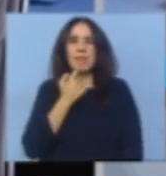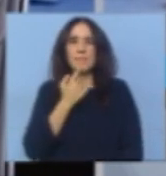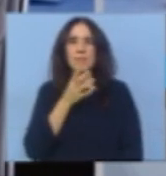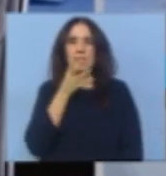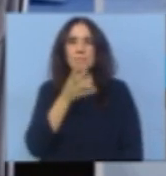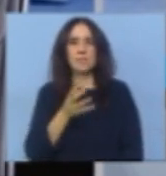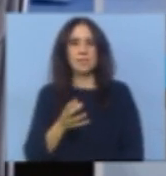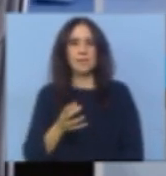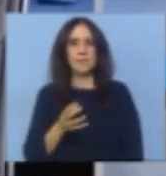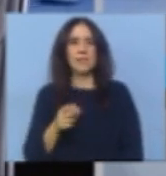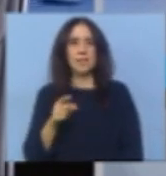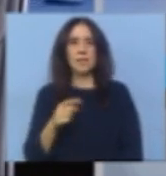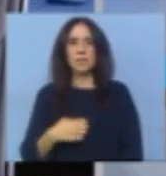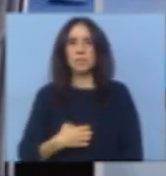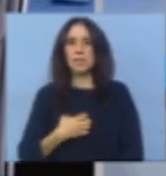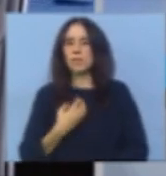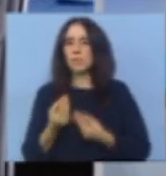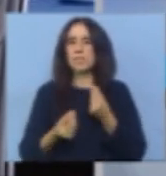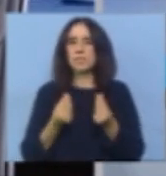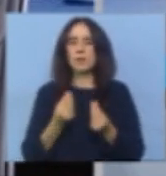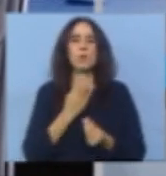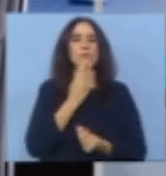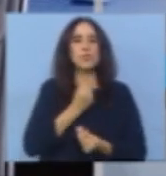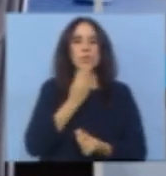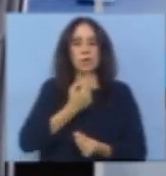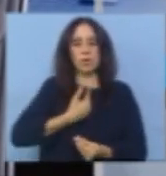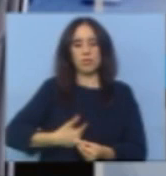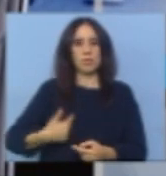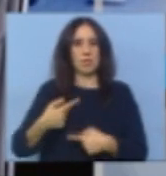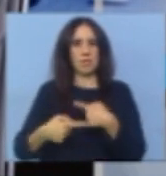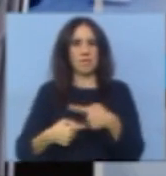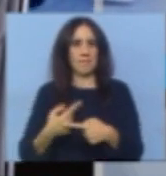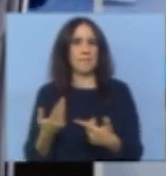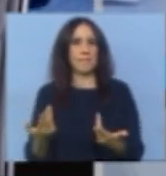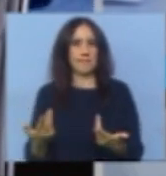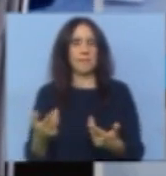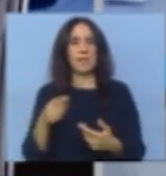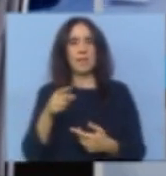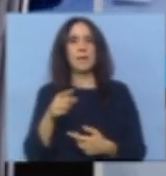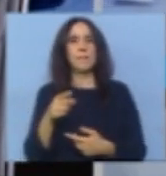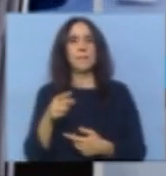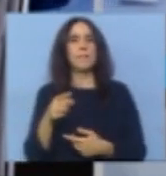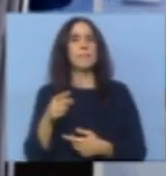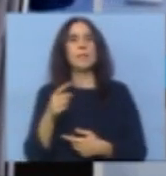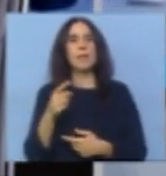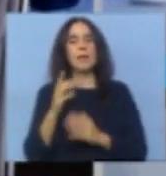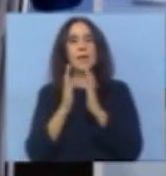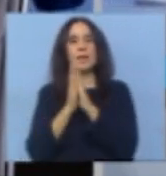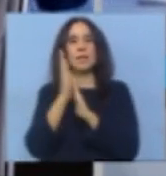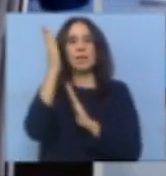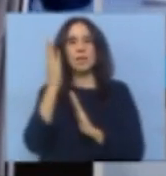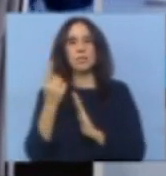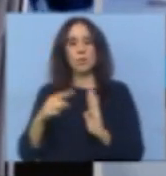assim, desta intuição judaico-cristã, não é? A Igreja vive num mundo sempre em termos